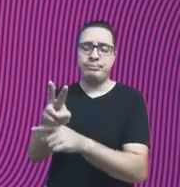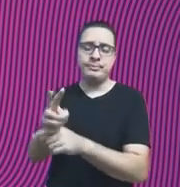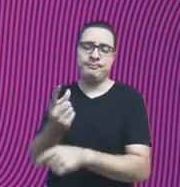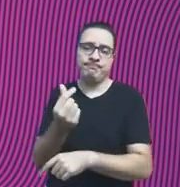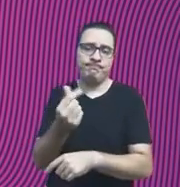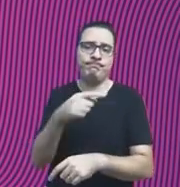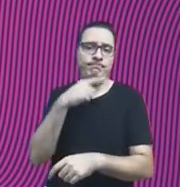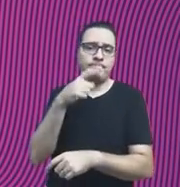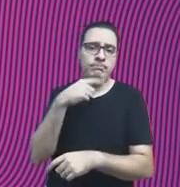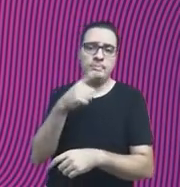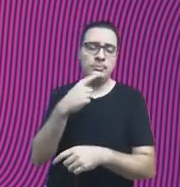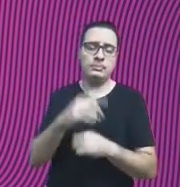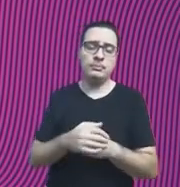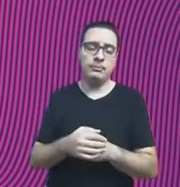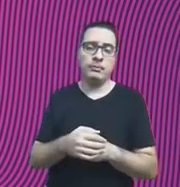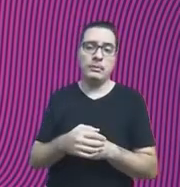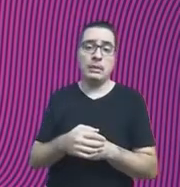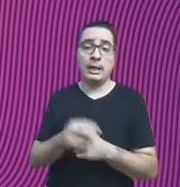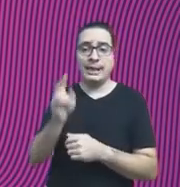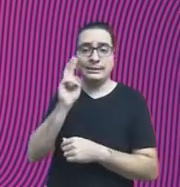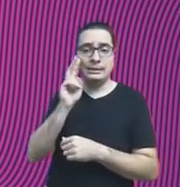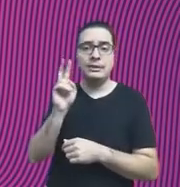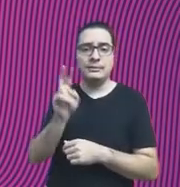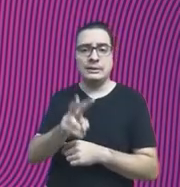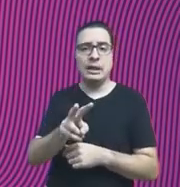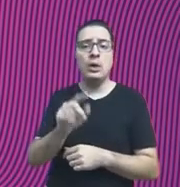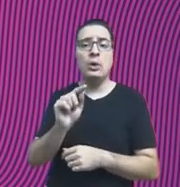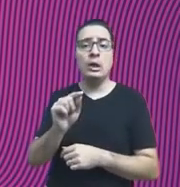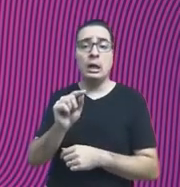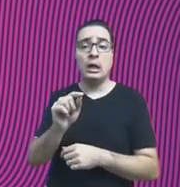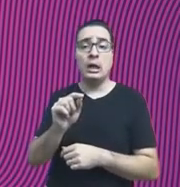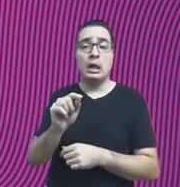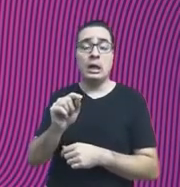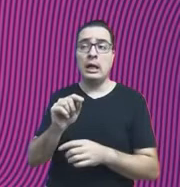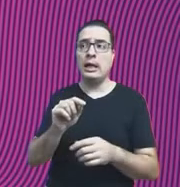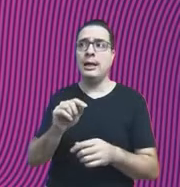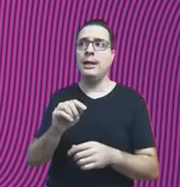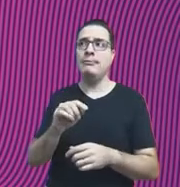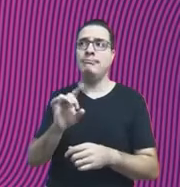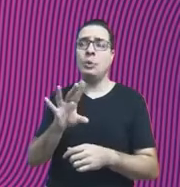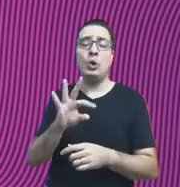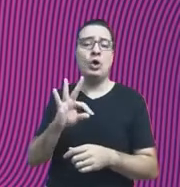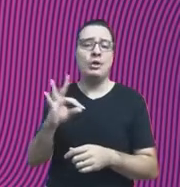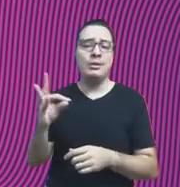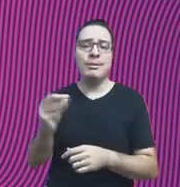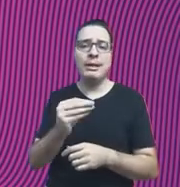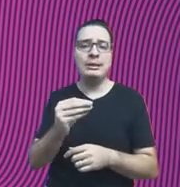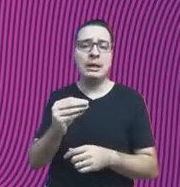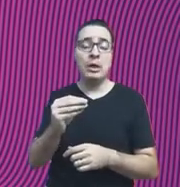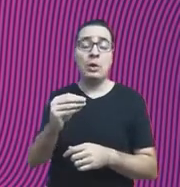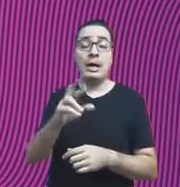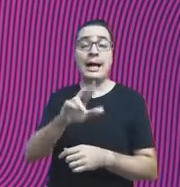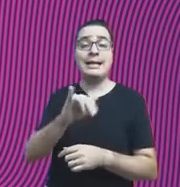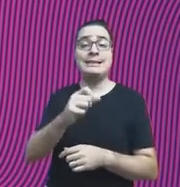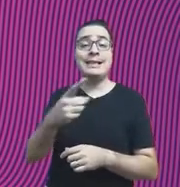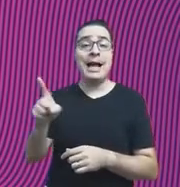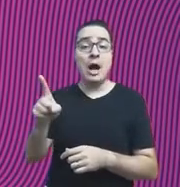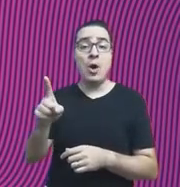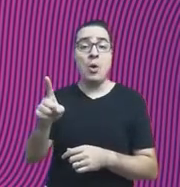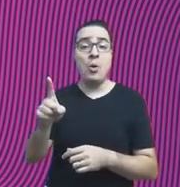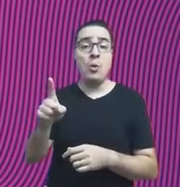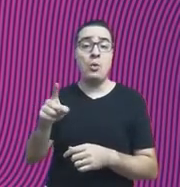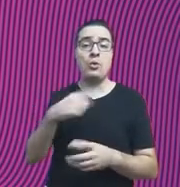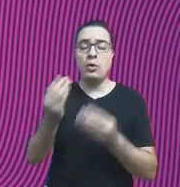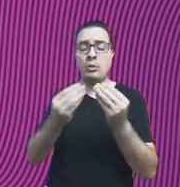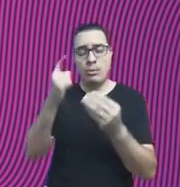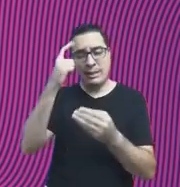Essa visão, ela é absolutamente radical no pensamento de como você organiza